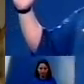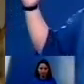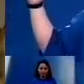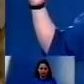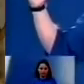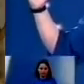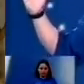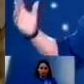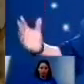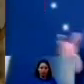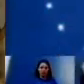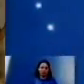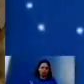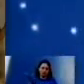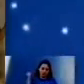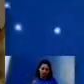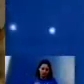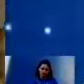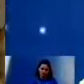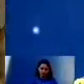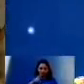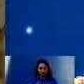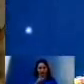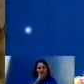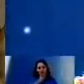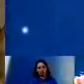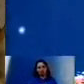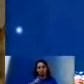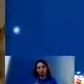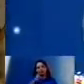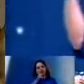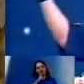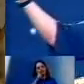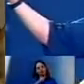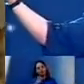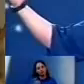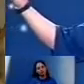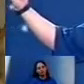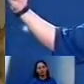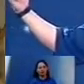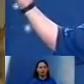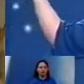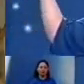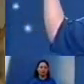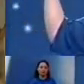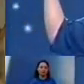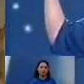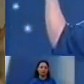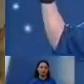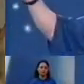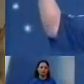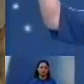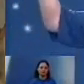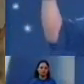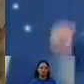e a primeira mulher. Eu vou contar a vocês como é que foram criados os dois primeiros seres humanos. Me levantou dele e